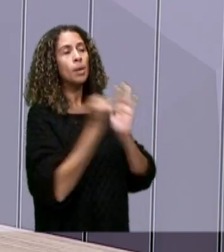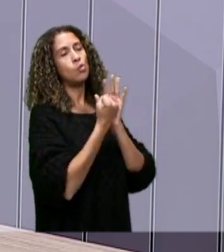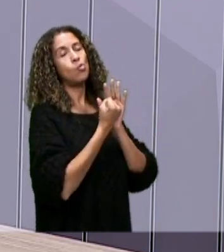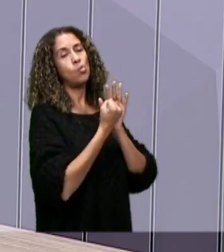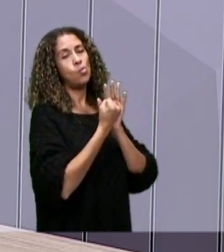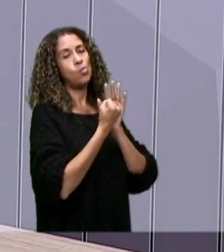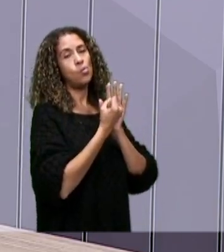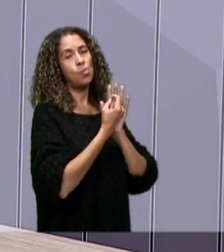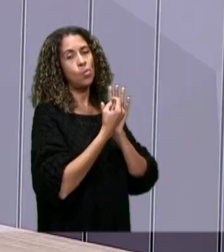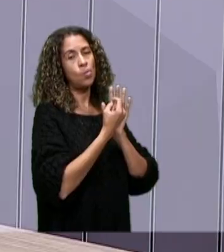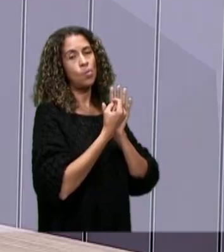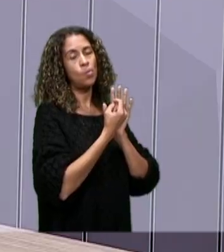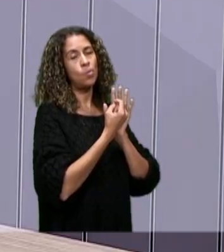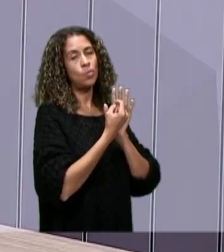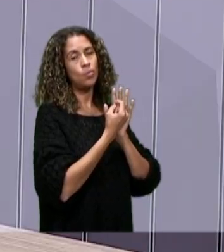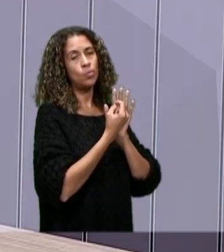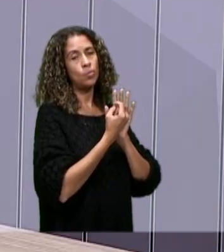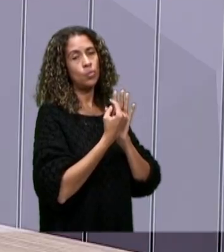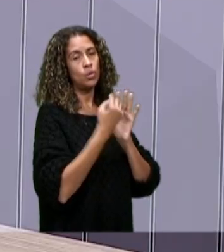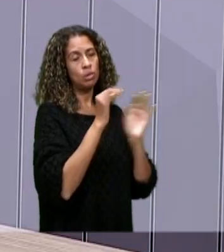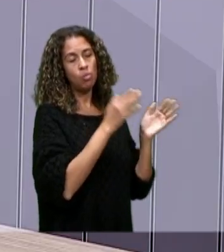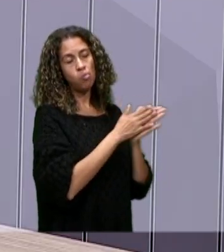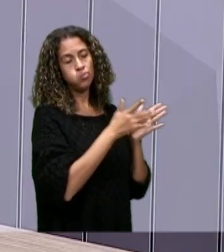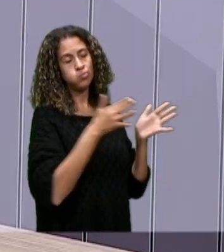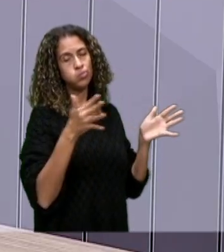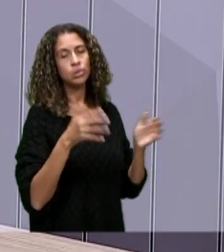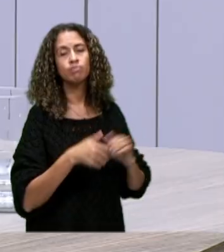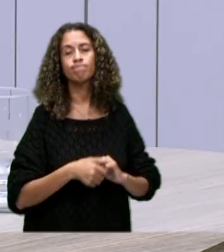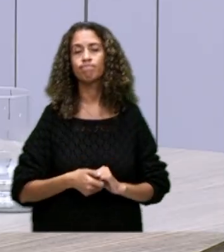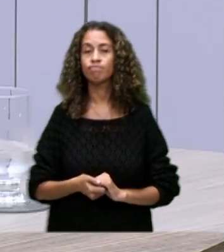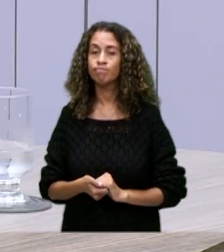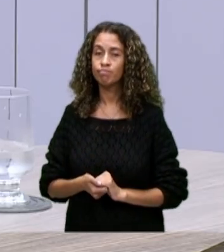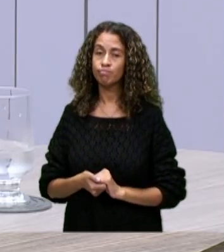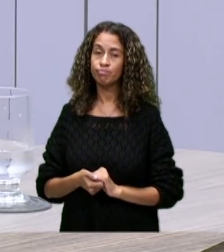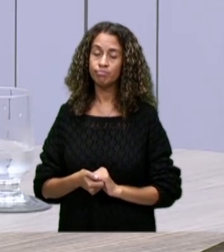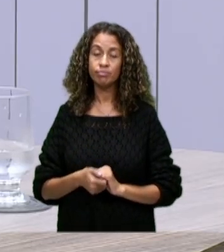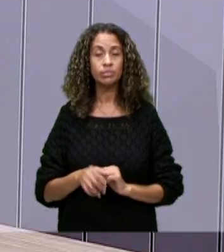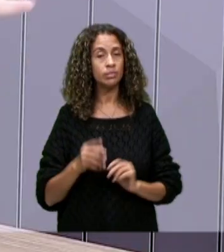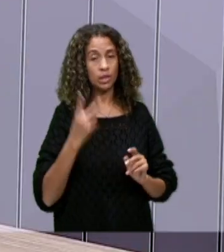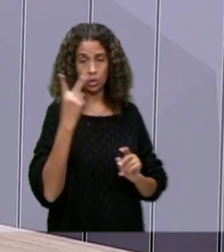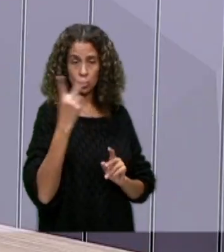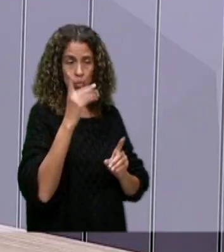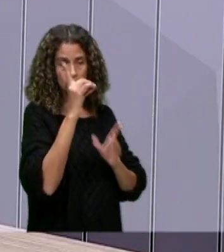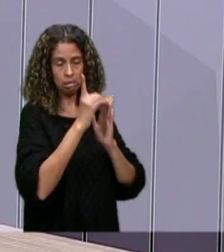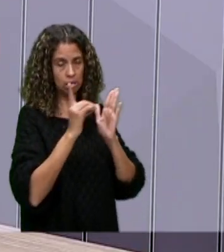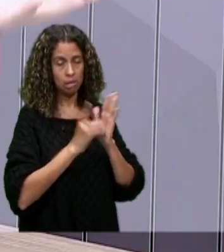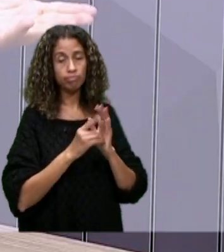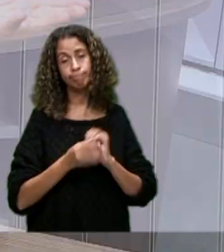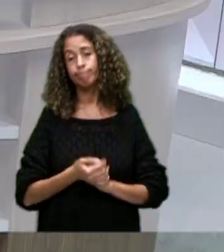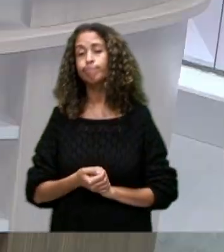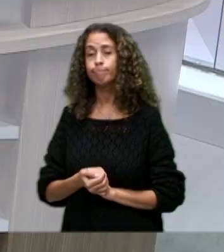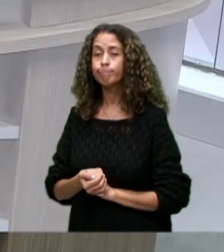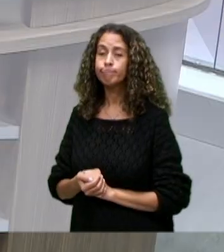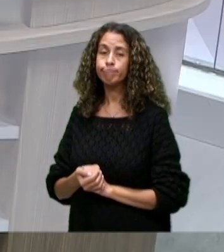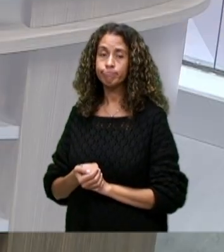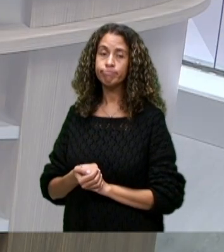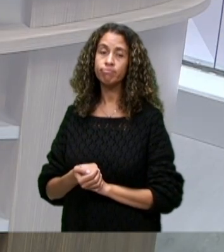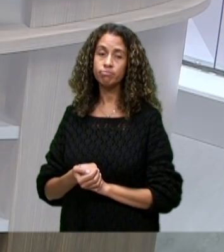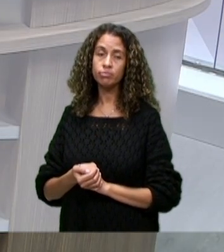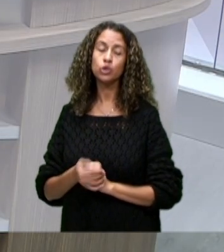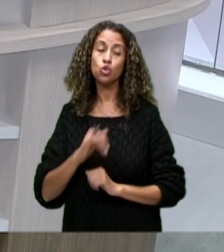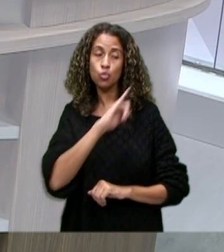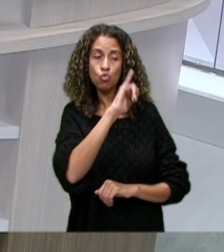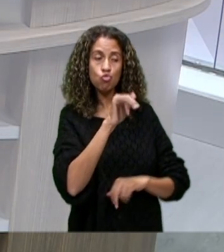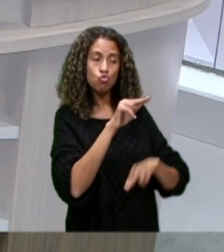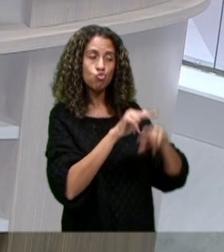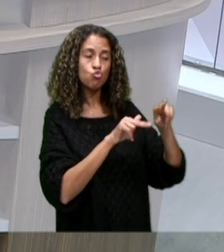marcante desse tempo todo? Sim. Nessas duas décadas. Sim, dá para comparar. As jornadas de junho